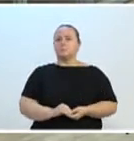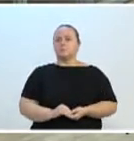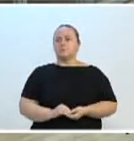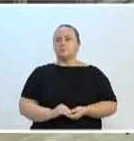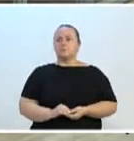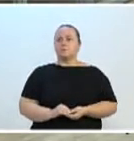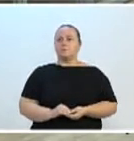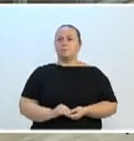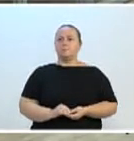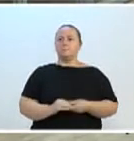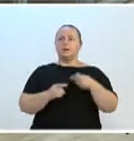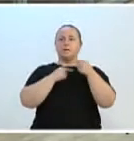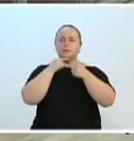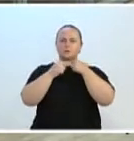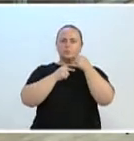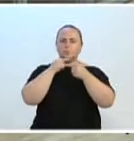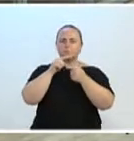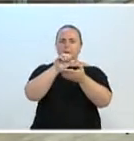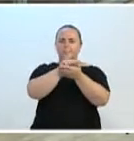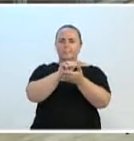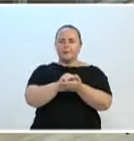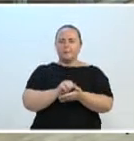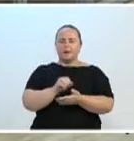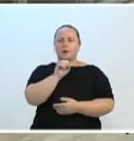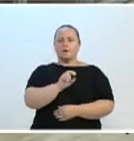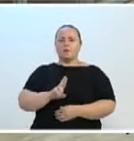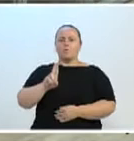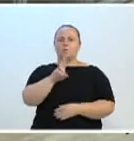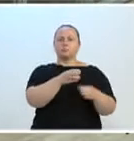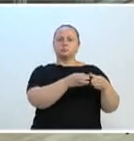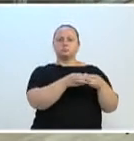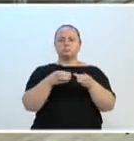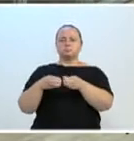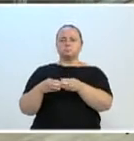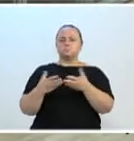A dúvida é se começa as inscrições avulsa ou da questão da chapa.